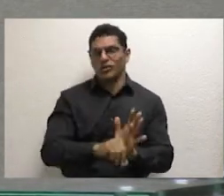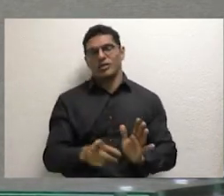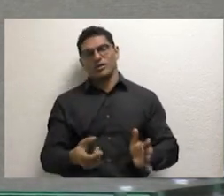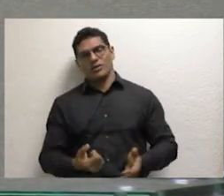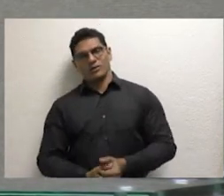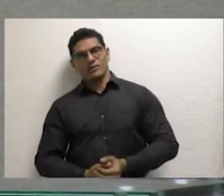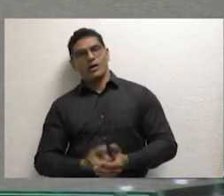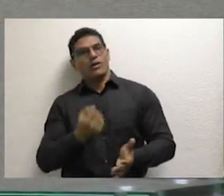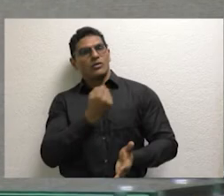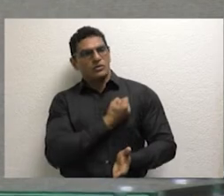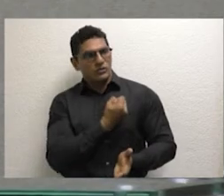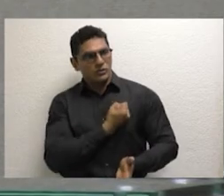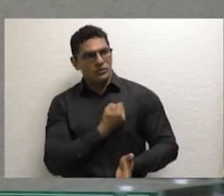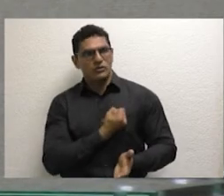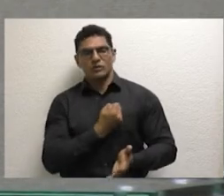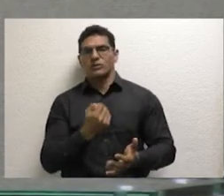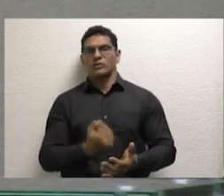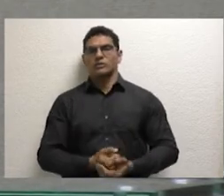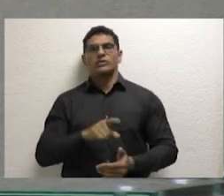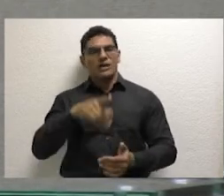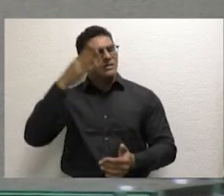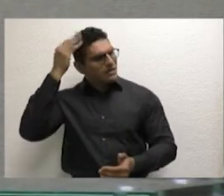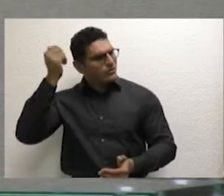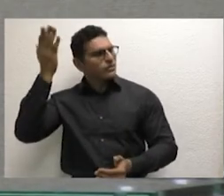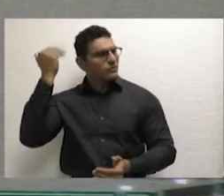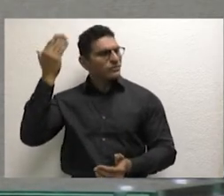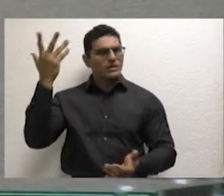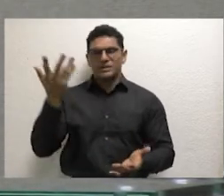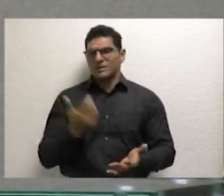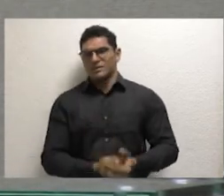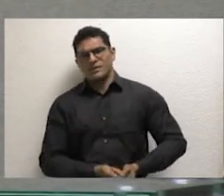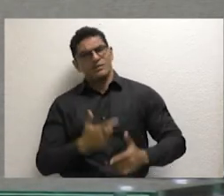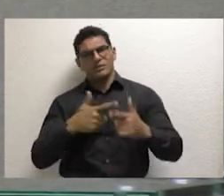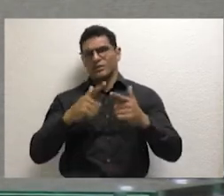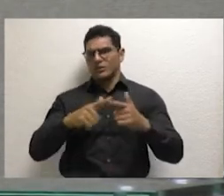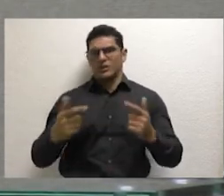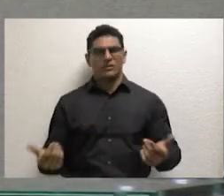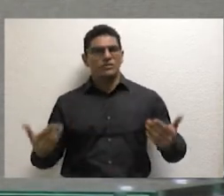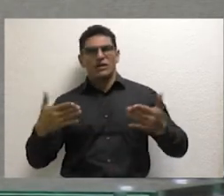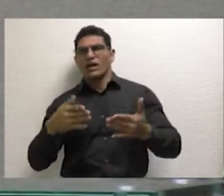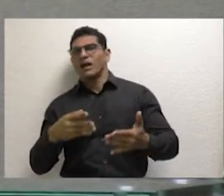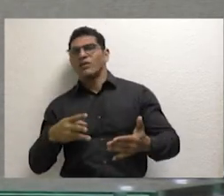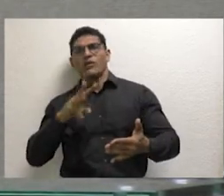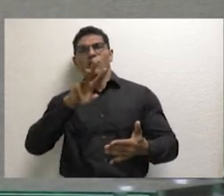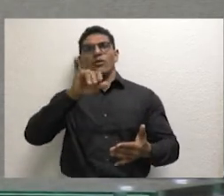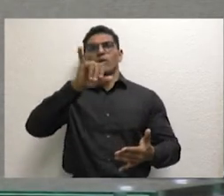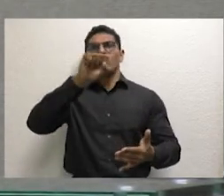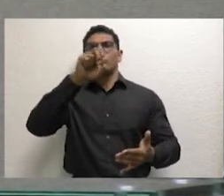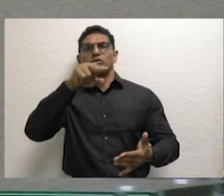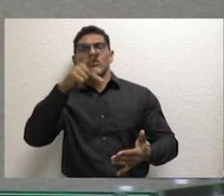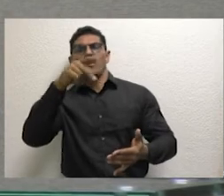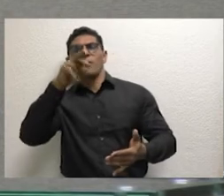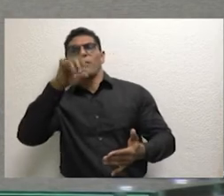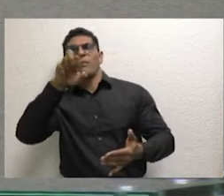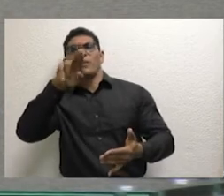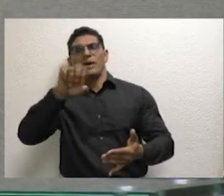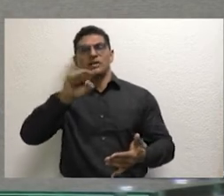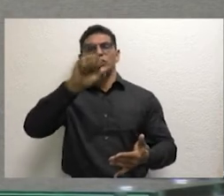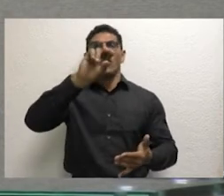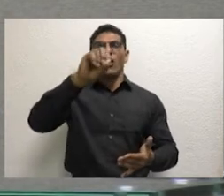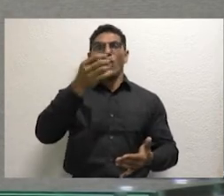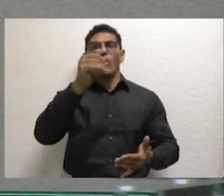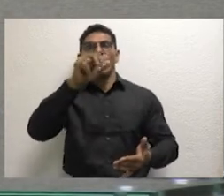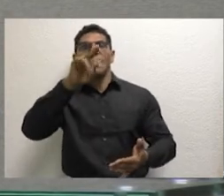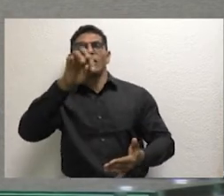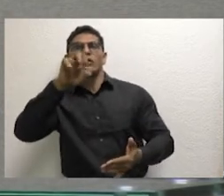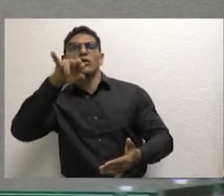favoráveis como já sabíamos o problema é que quando chegava lá o Wilson Perico ou o Antônio Silva ou o